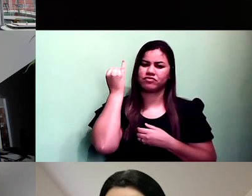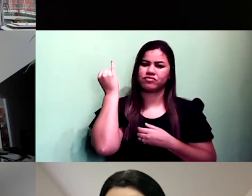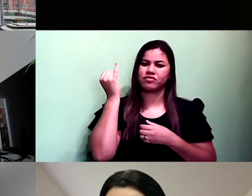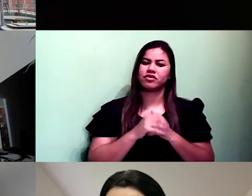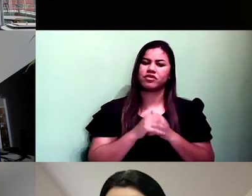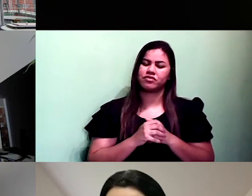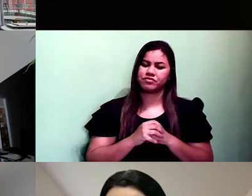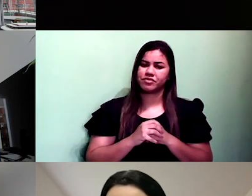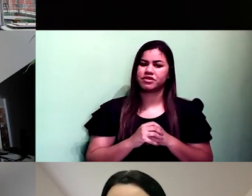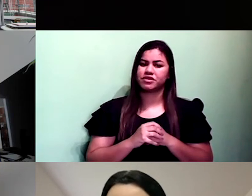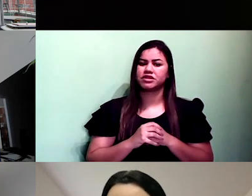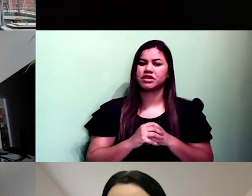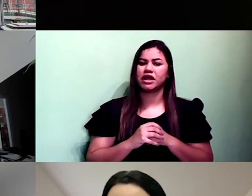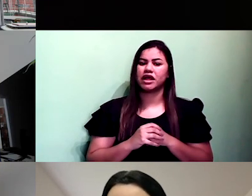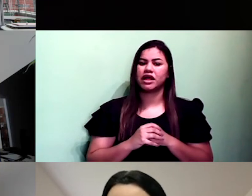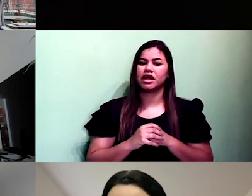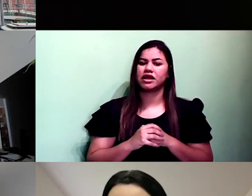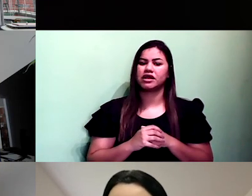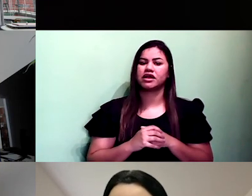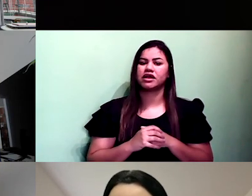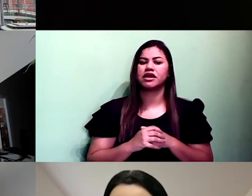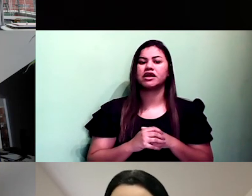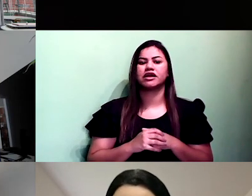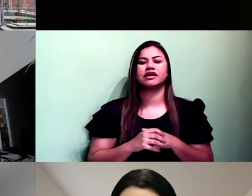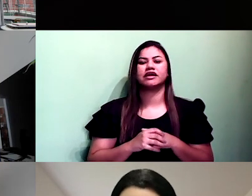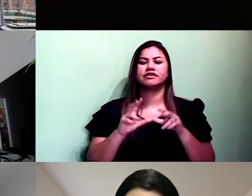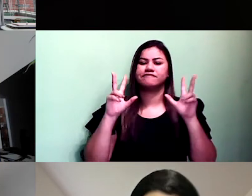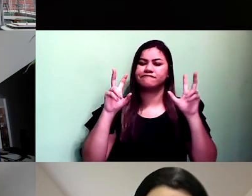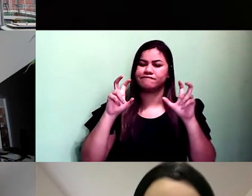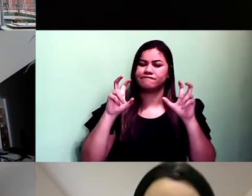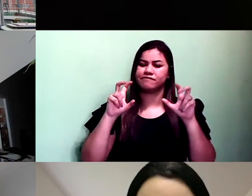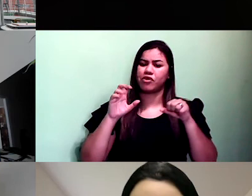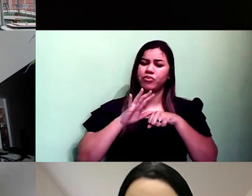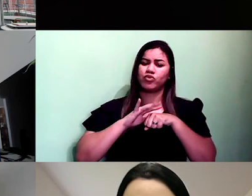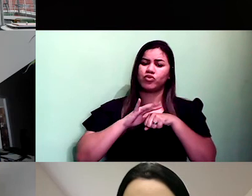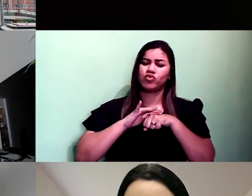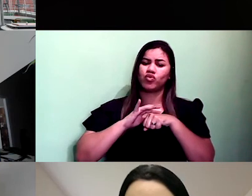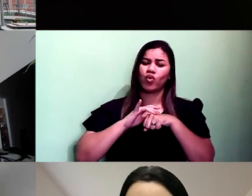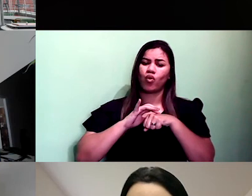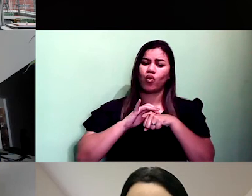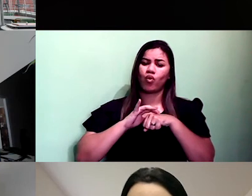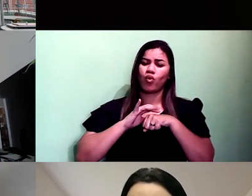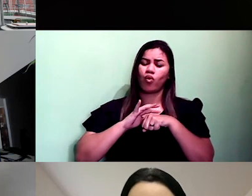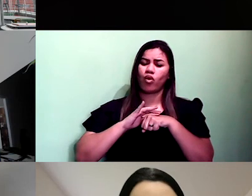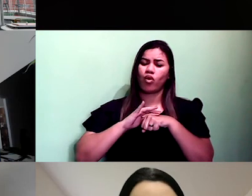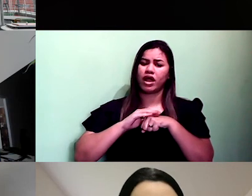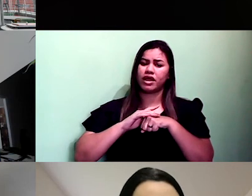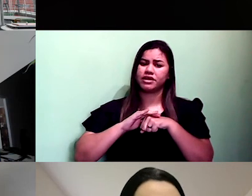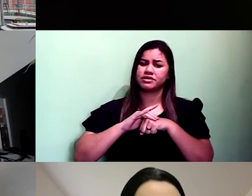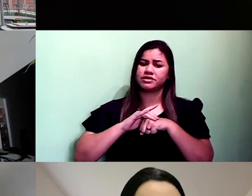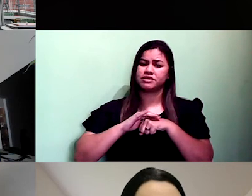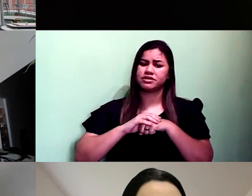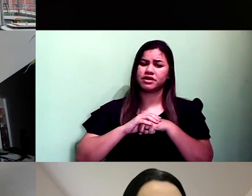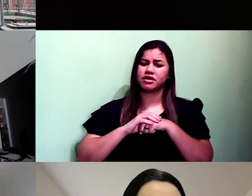assunto de doenças que ainda, né,